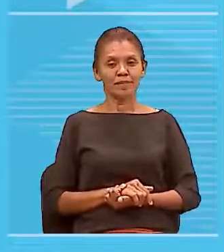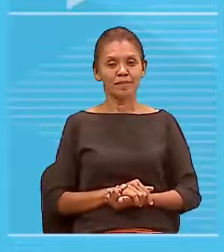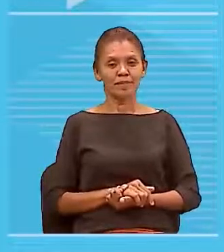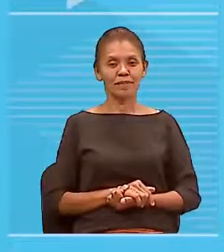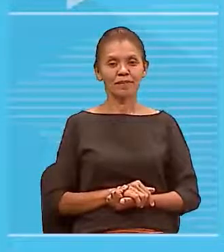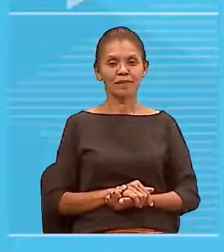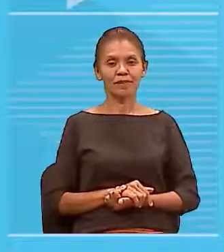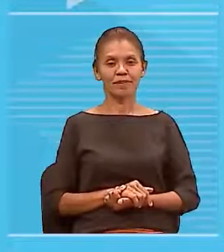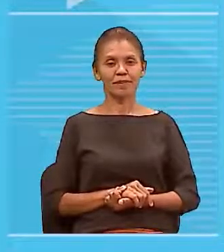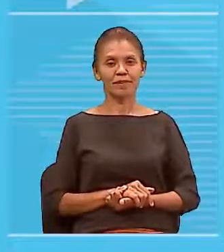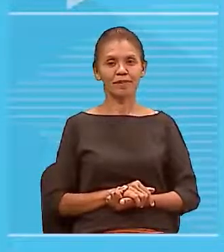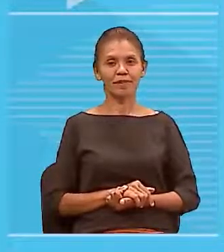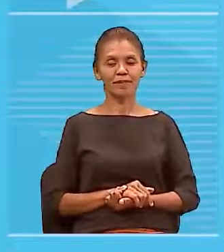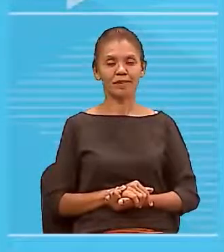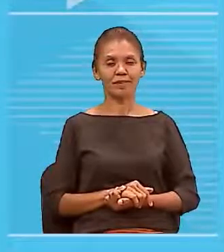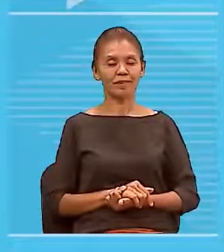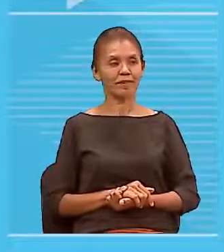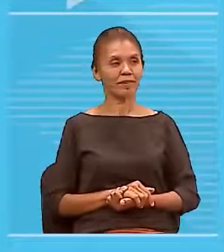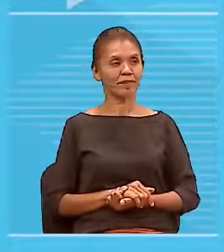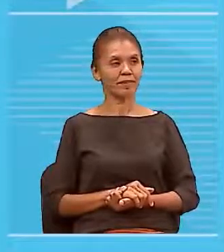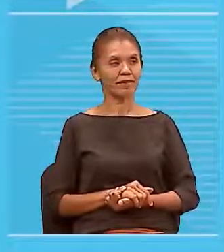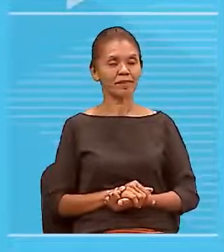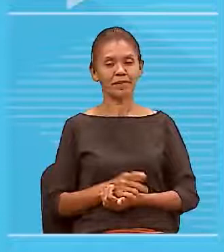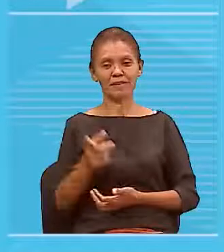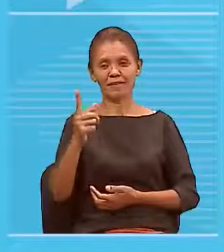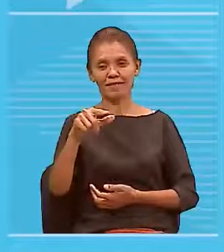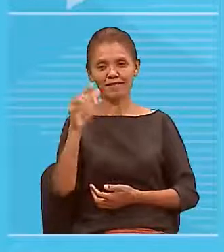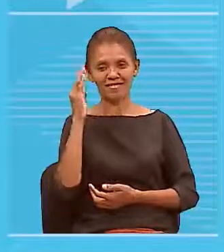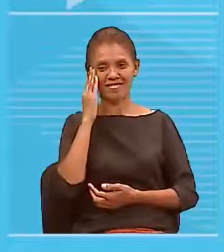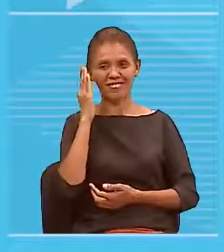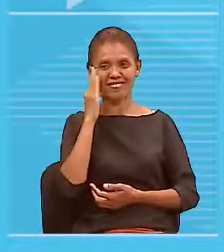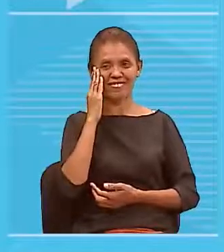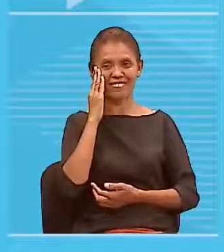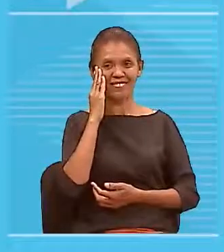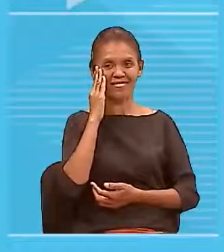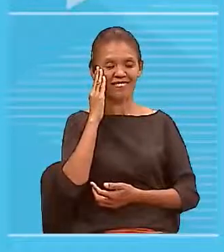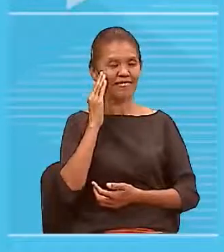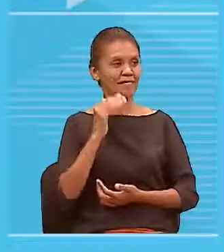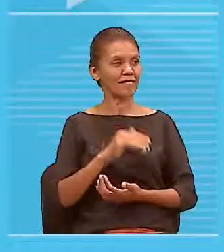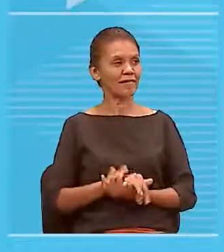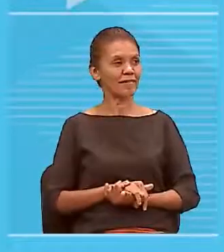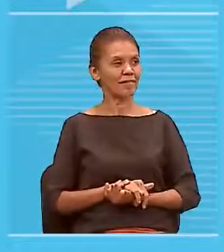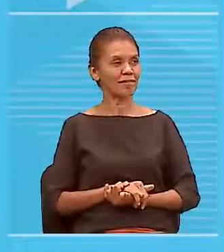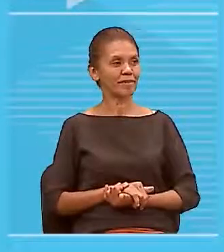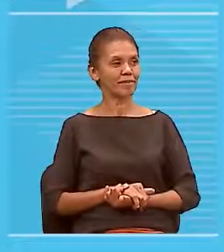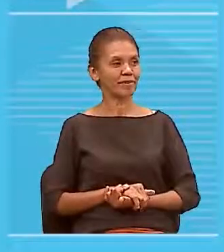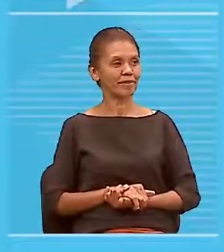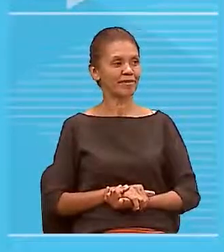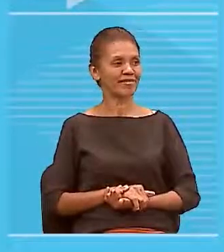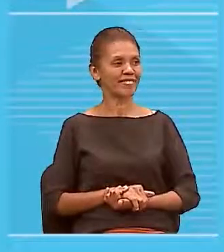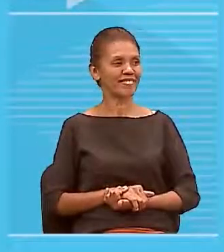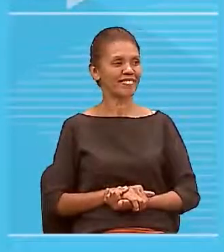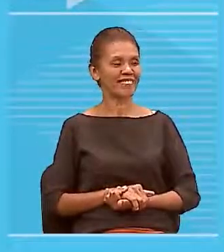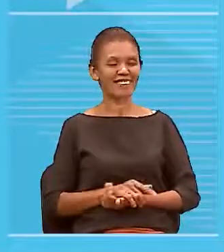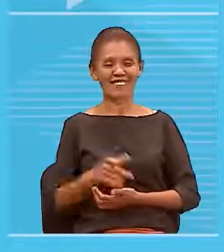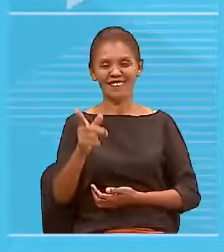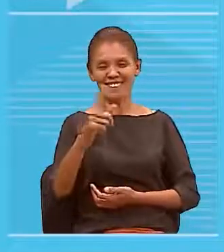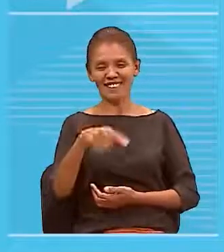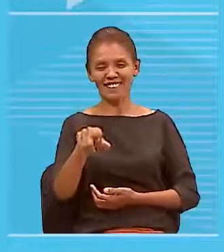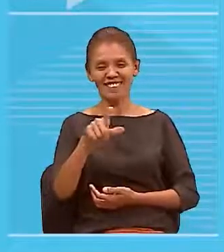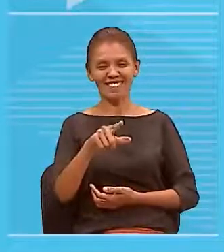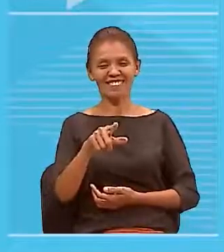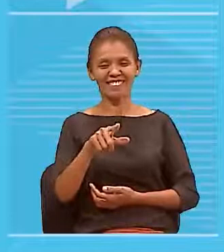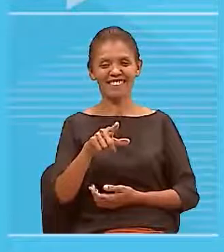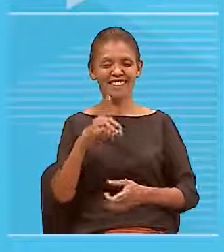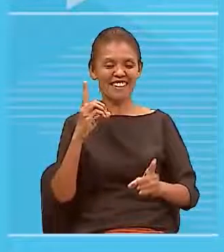né? No ecossistema onde vive. Todo mundo entendeu o que é o hábitat, né? Meu hábitat é aqui no canal Educação, você sempre me encontra aqui.